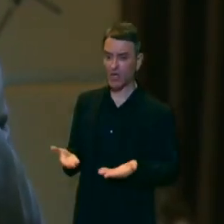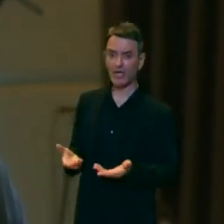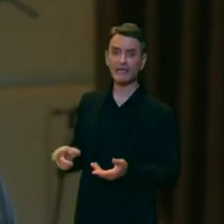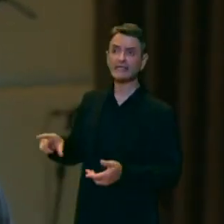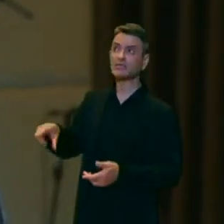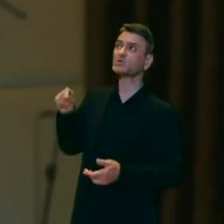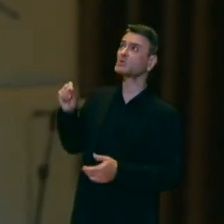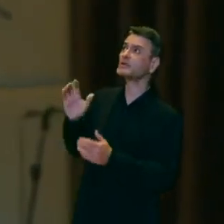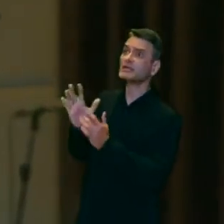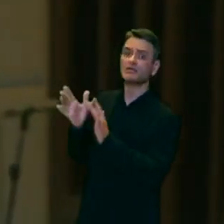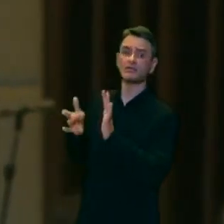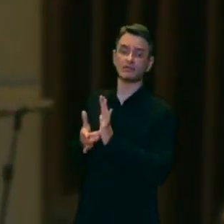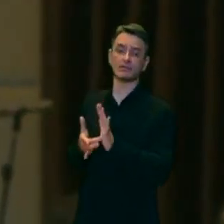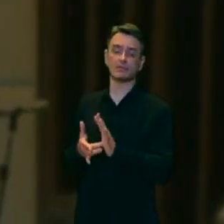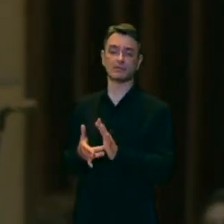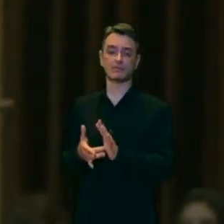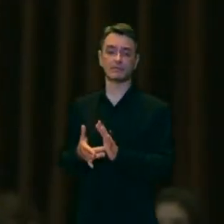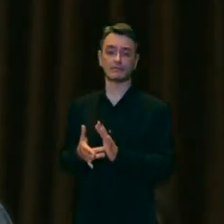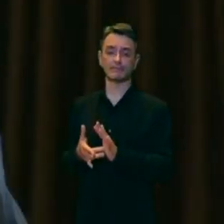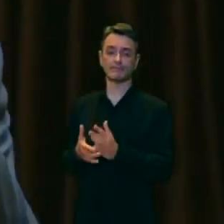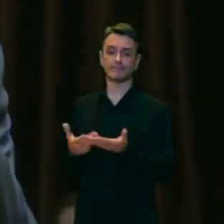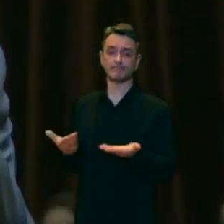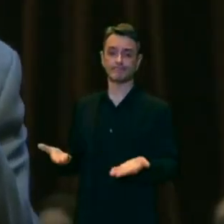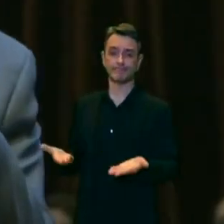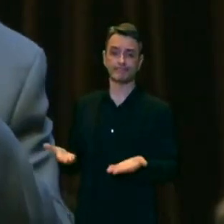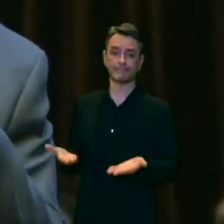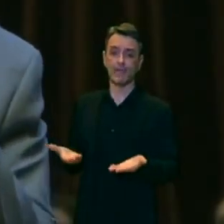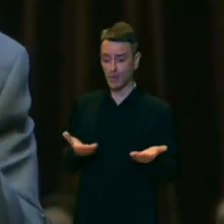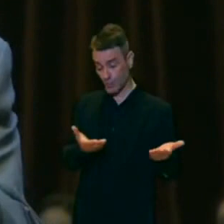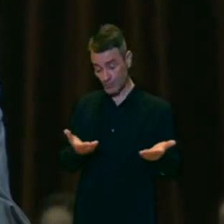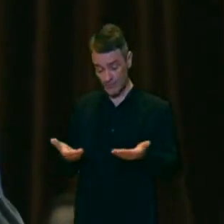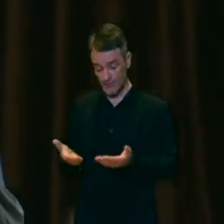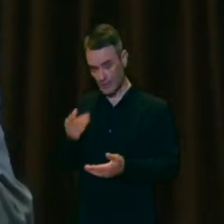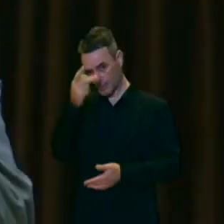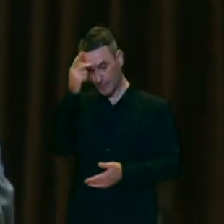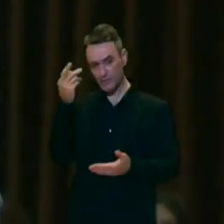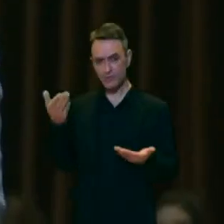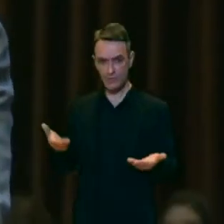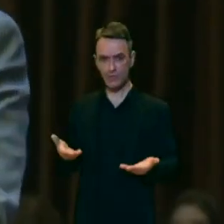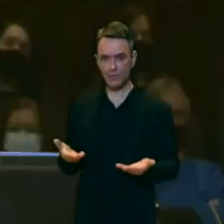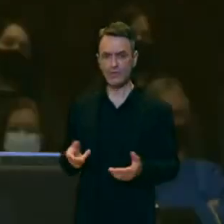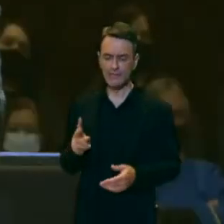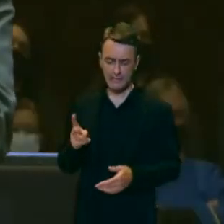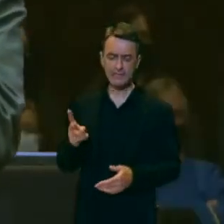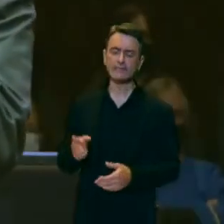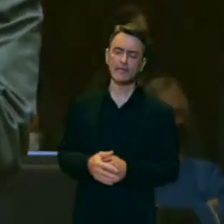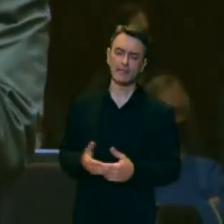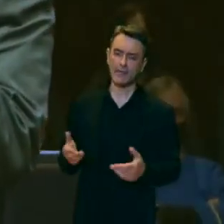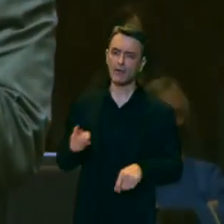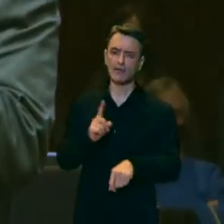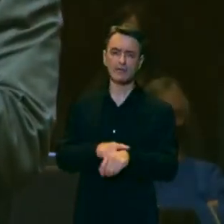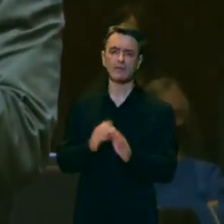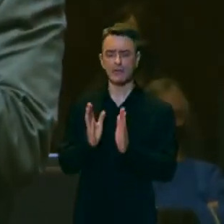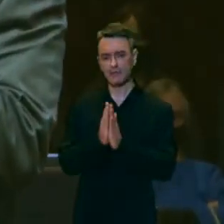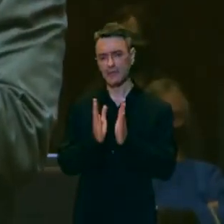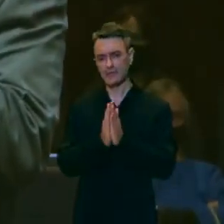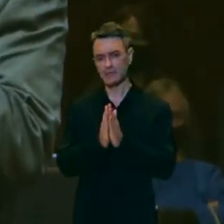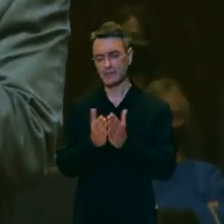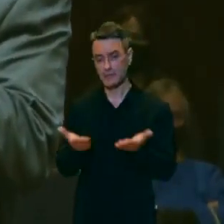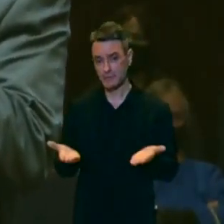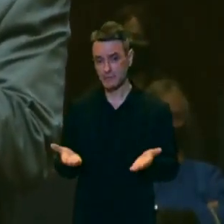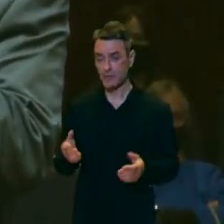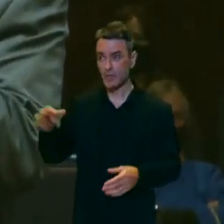ao lado do Senhor Jesus? Hoje eu queria convidar pessoas aqui, como a gente sempre faz, para esse momento de oração, a